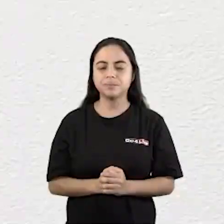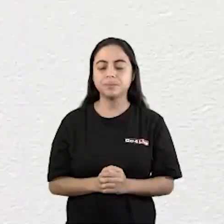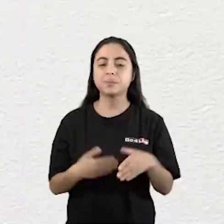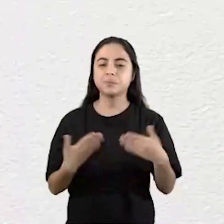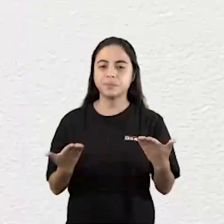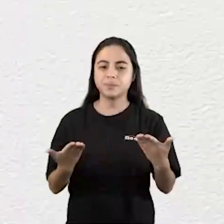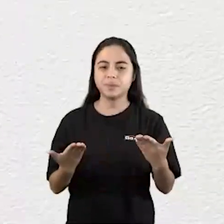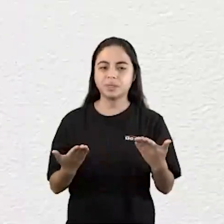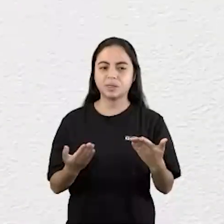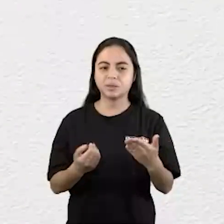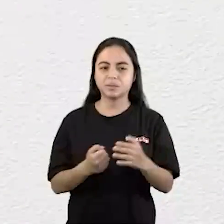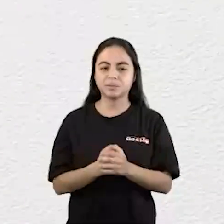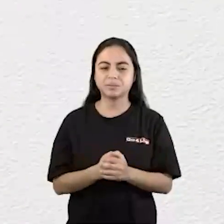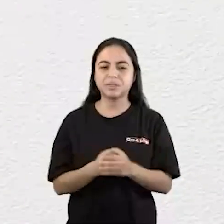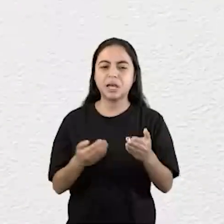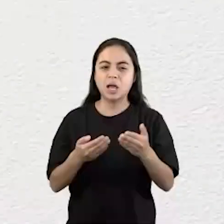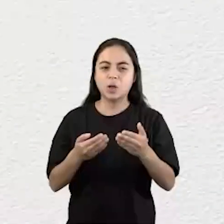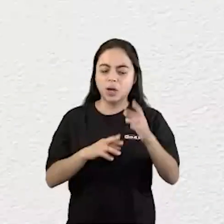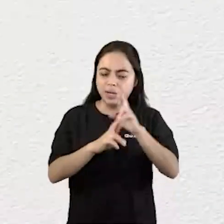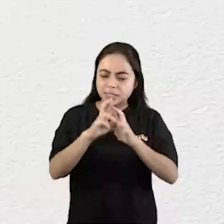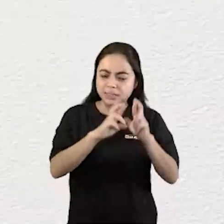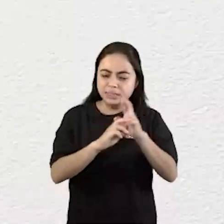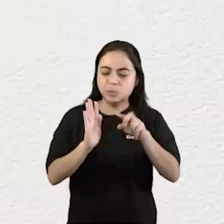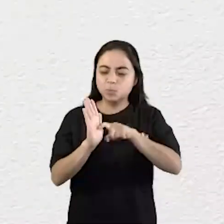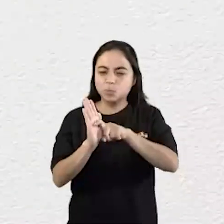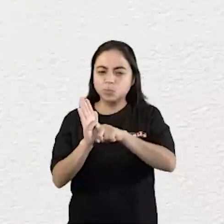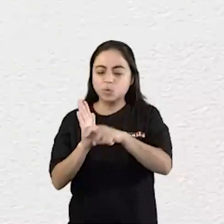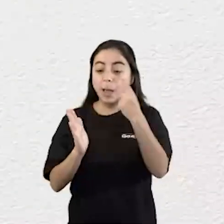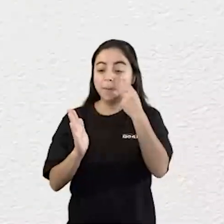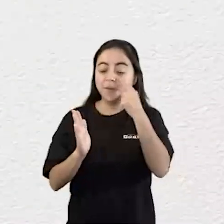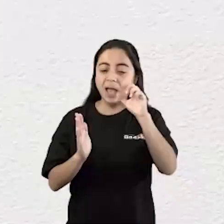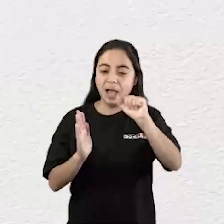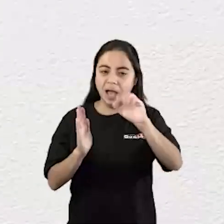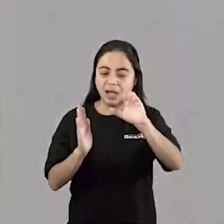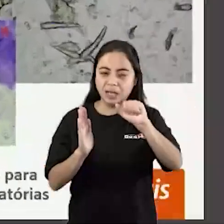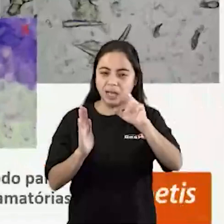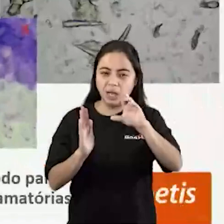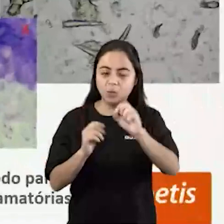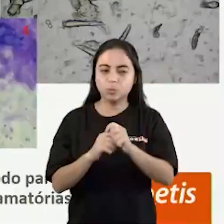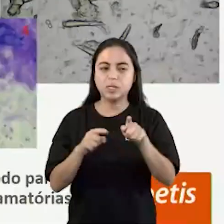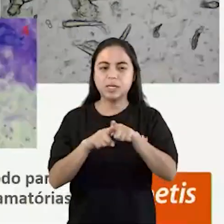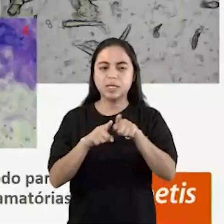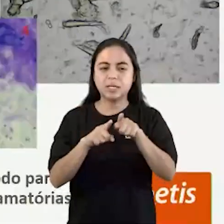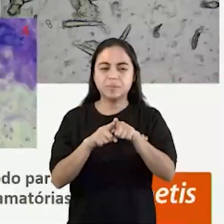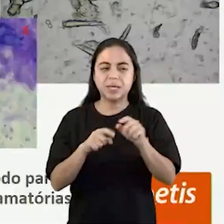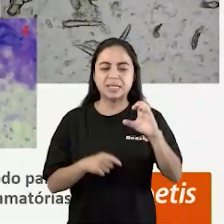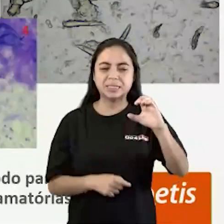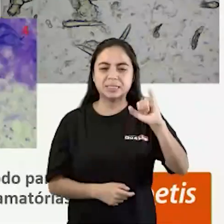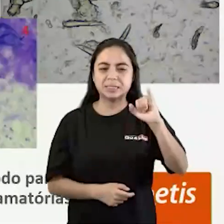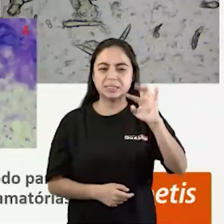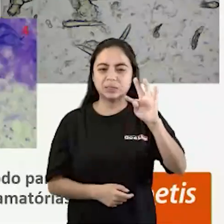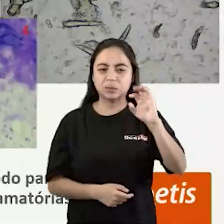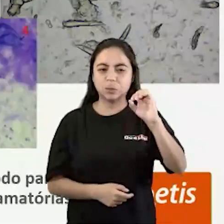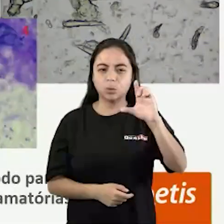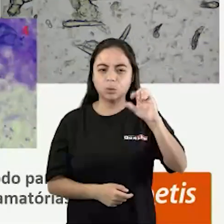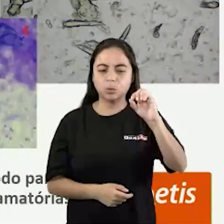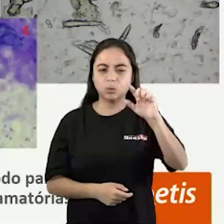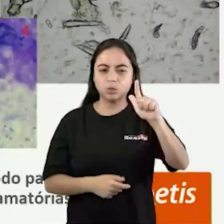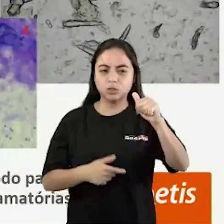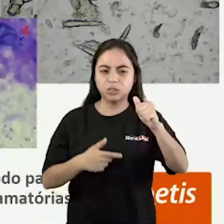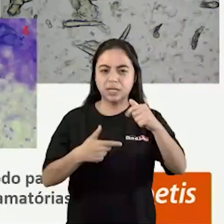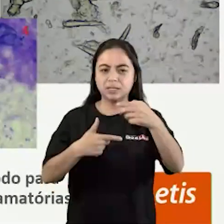Bom, então o exame parasitológico para a gente ver ácaro. A citologia, aqui, usando a fita